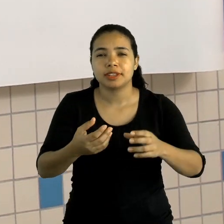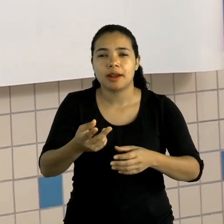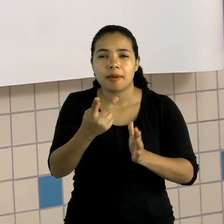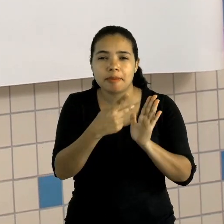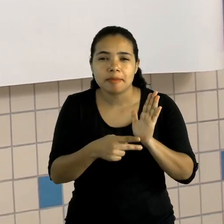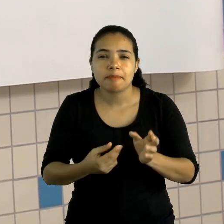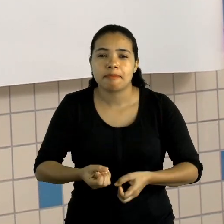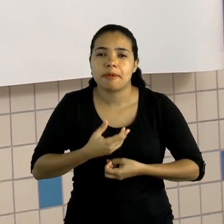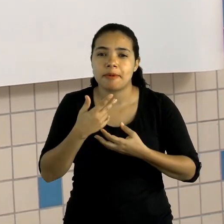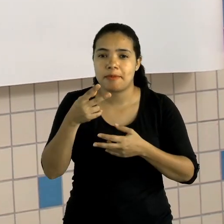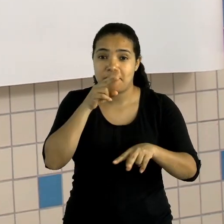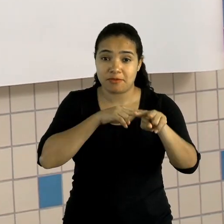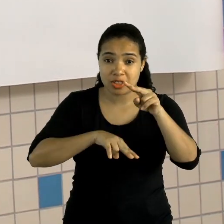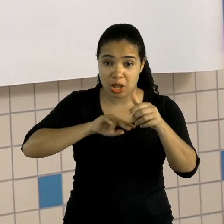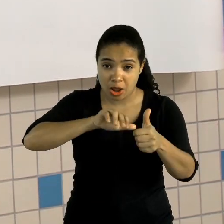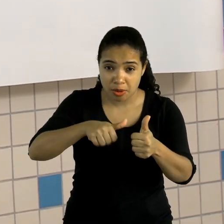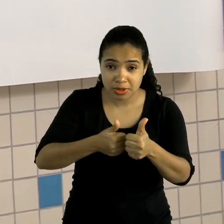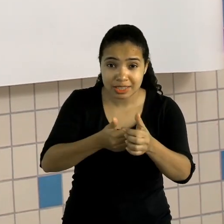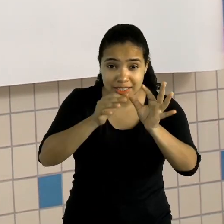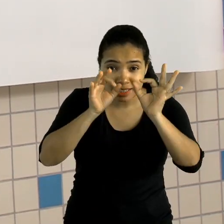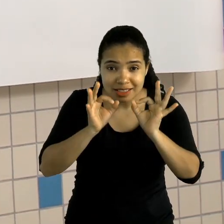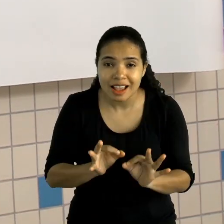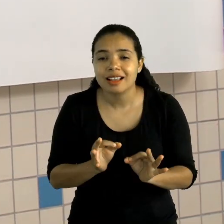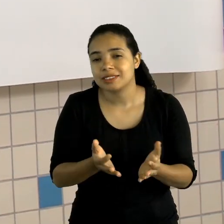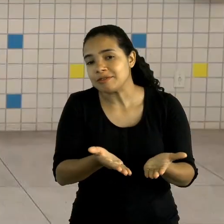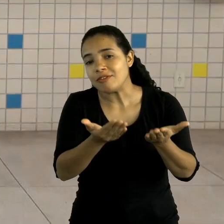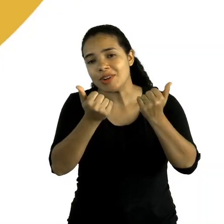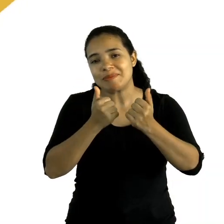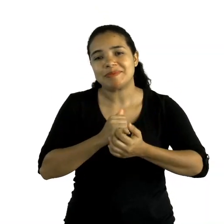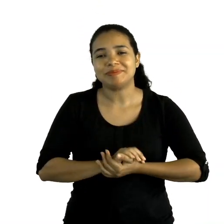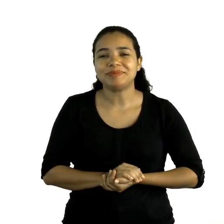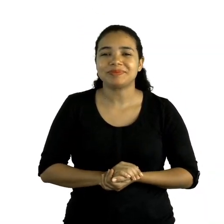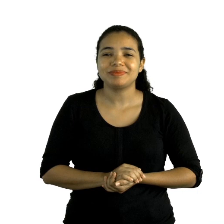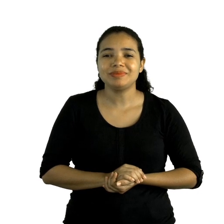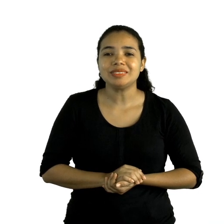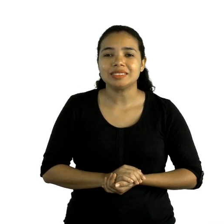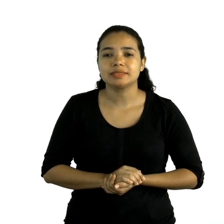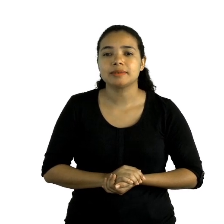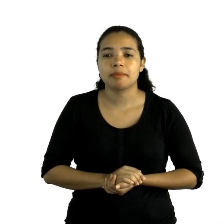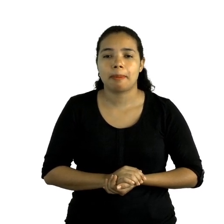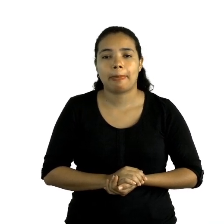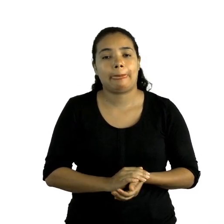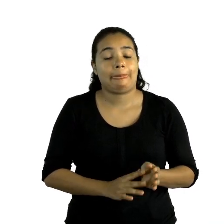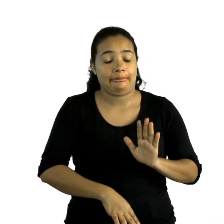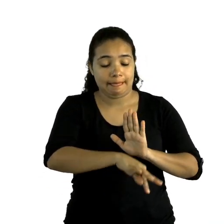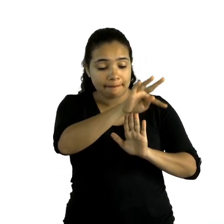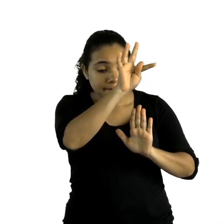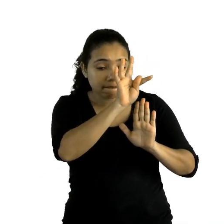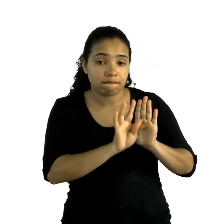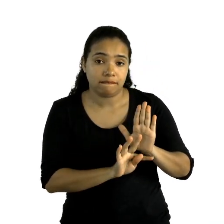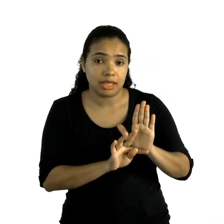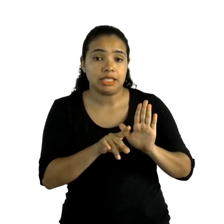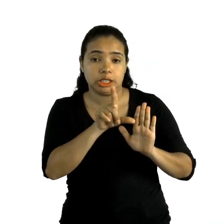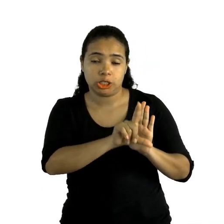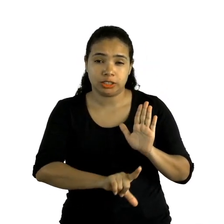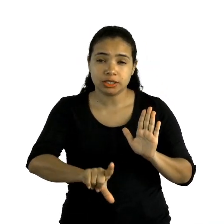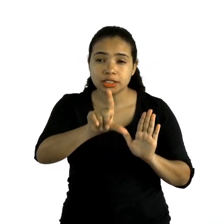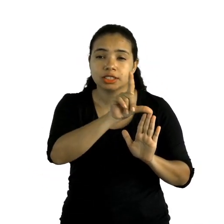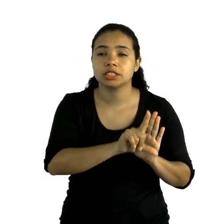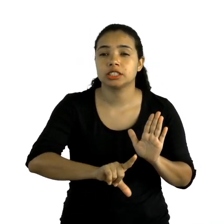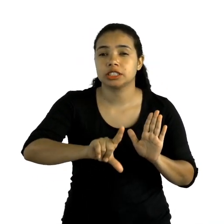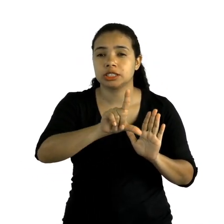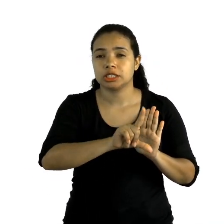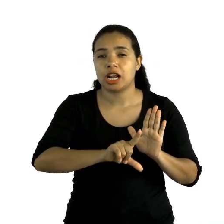está acompanhando certinho? Então vamos lá. É uma produção literária de